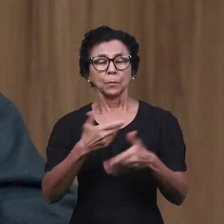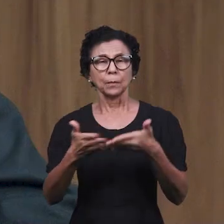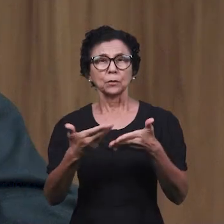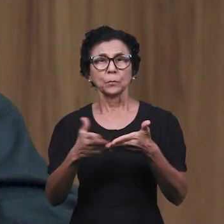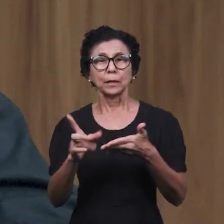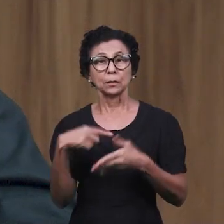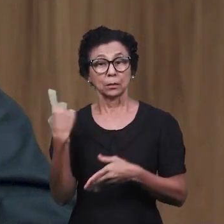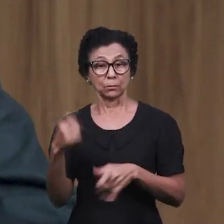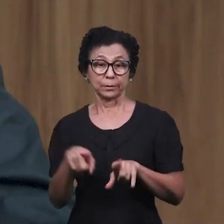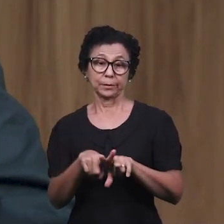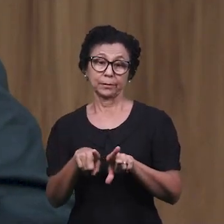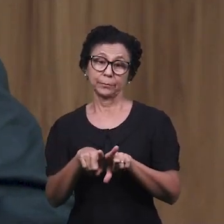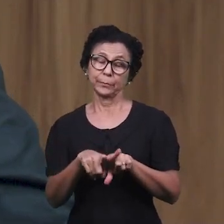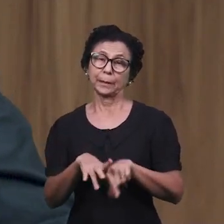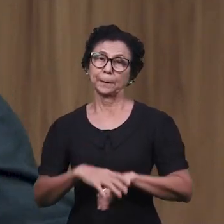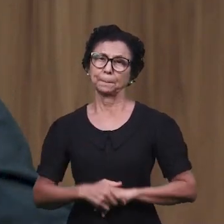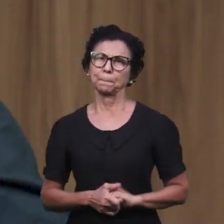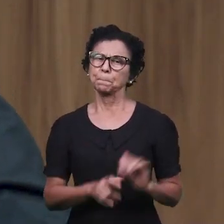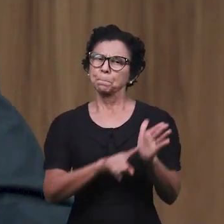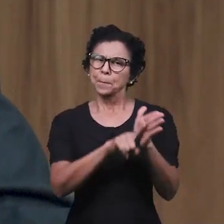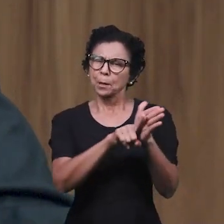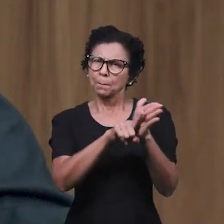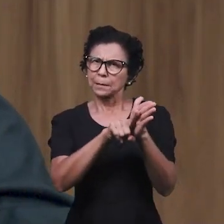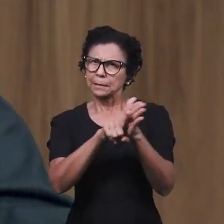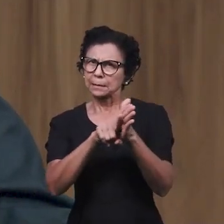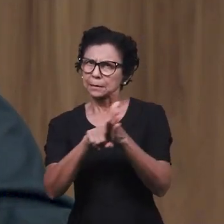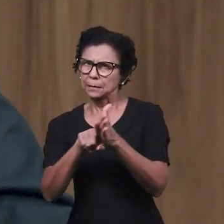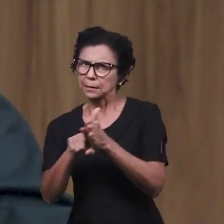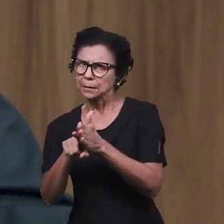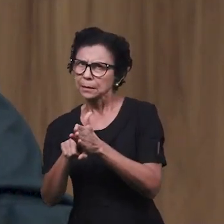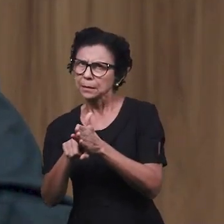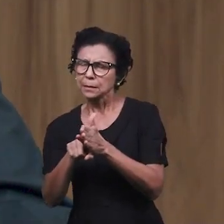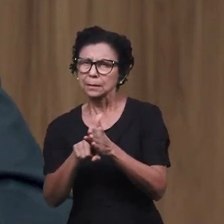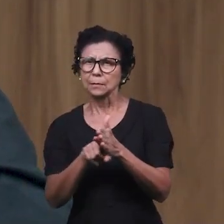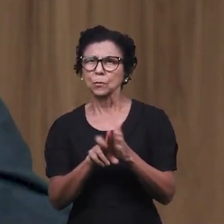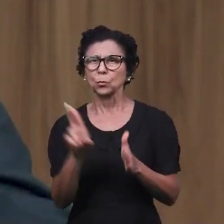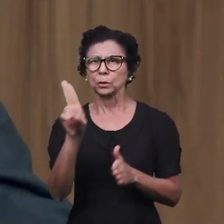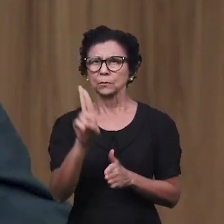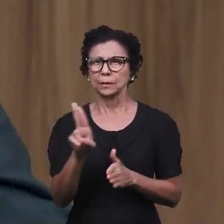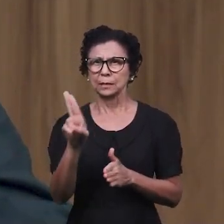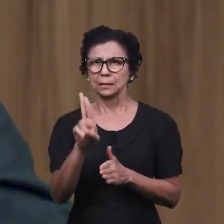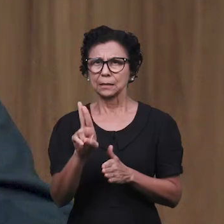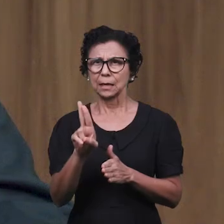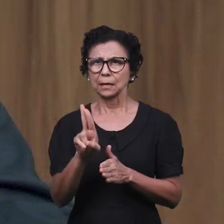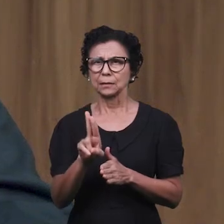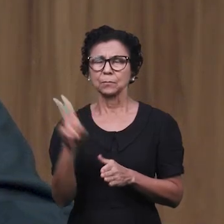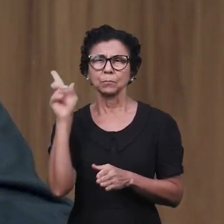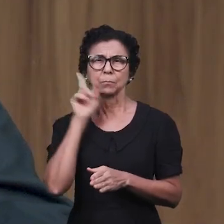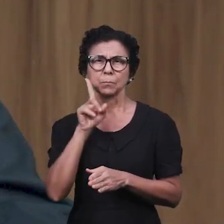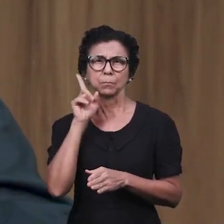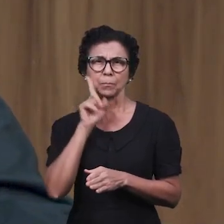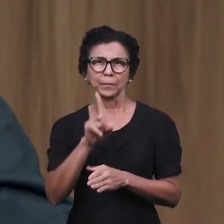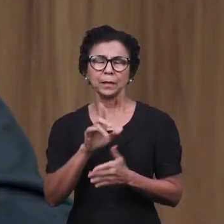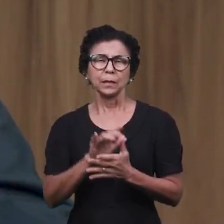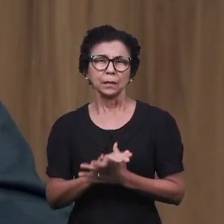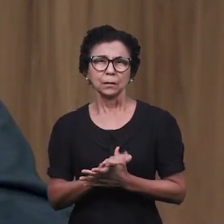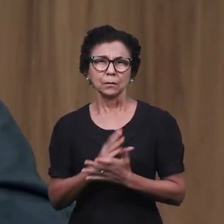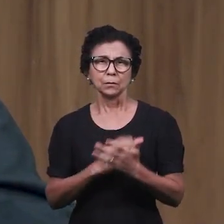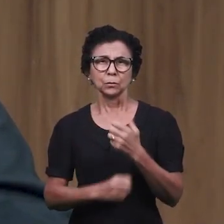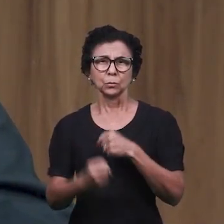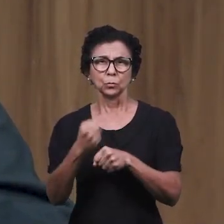nossa também. E de acordo com a pesquisa que é publicada pela Universidade de Harvard, é um estudo de 2022, o